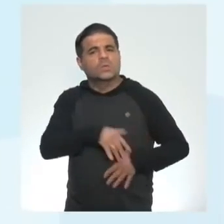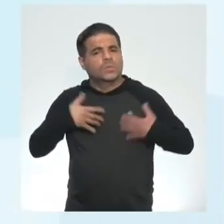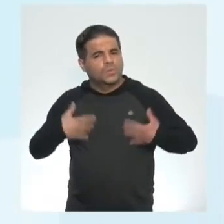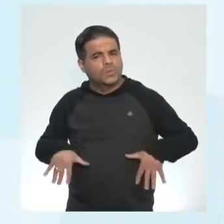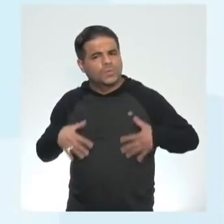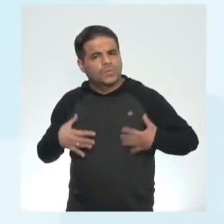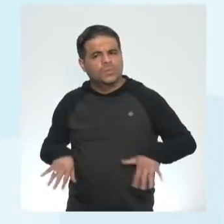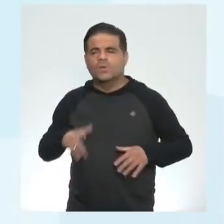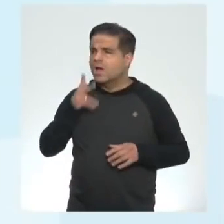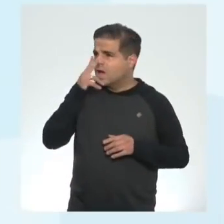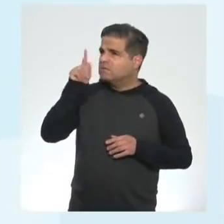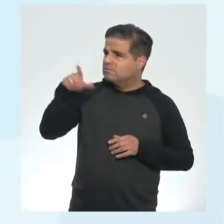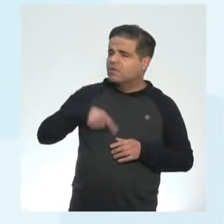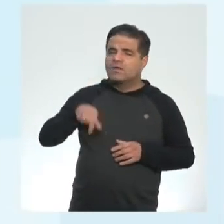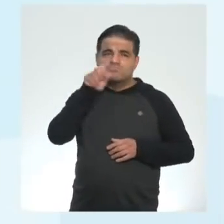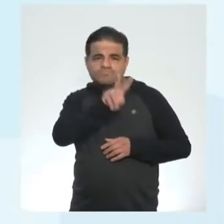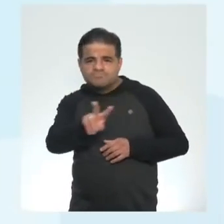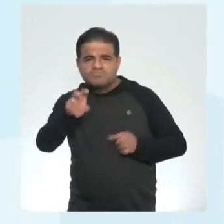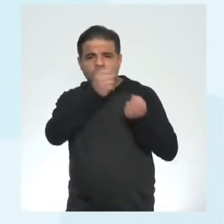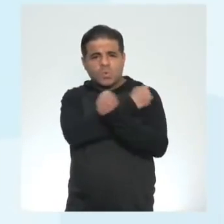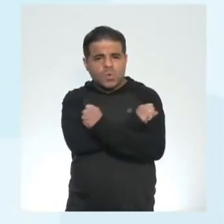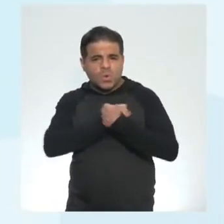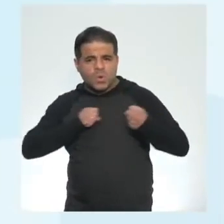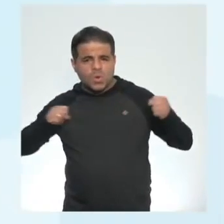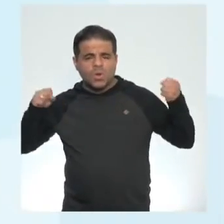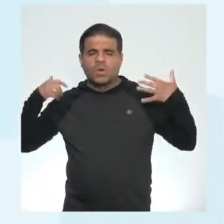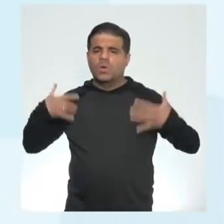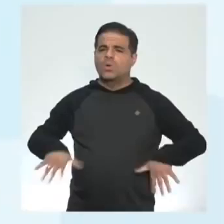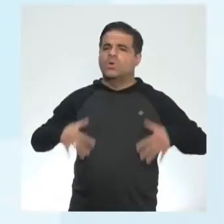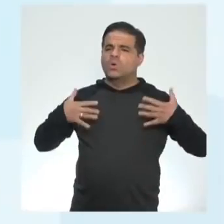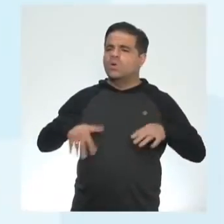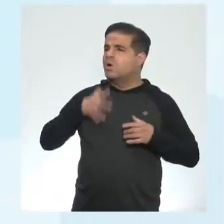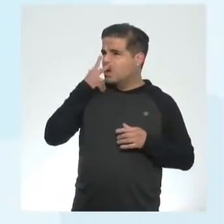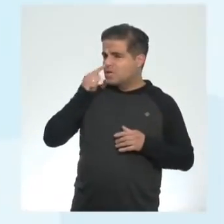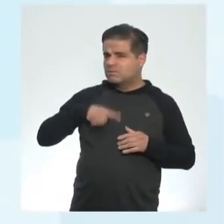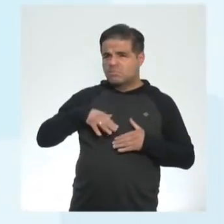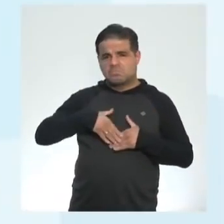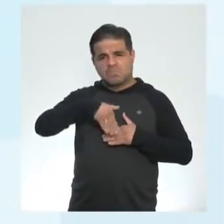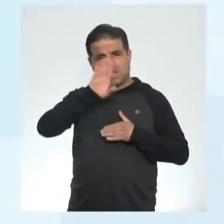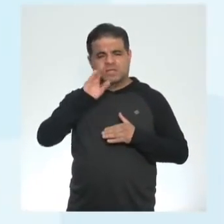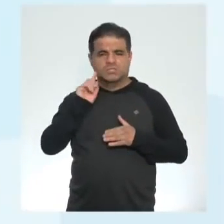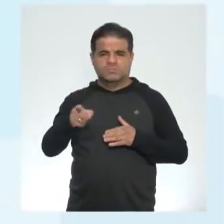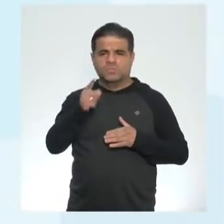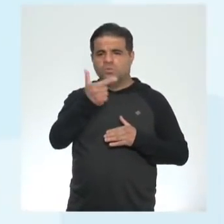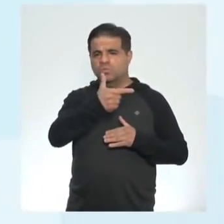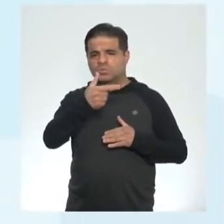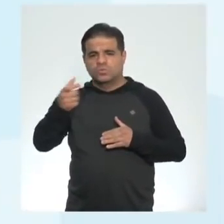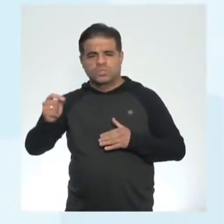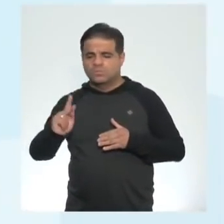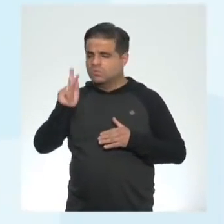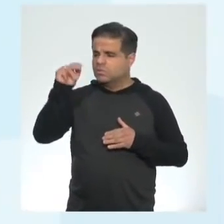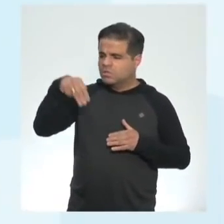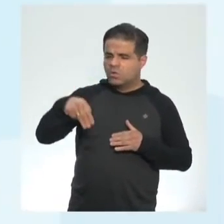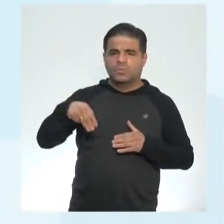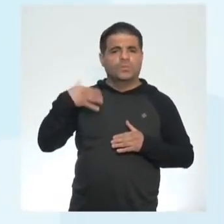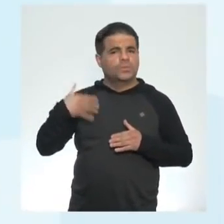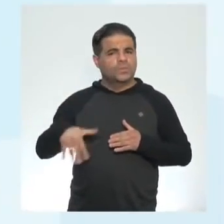aí deve ter, aí, olhando pela grandeza do território, deve ter mais de 1.200 quilômetros aí